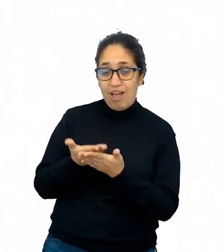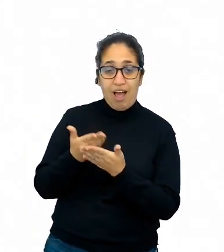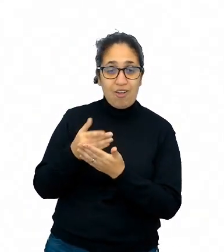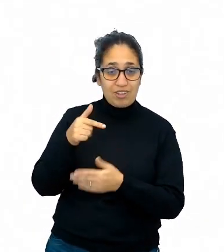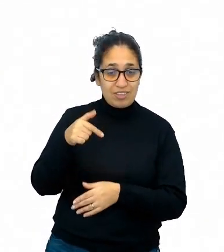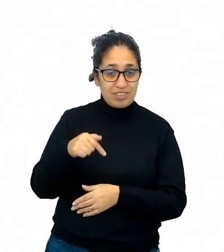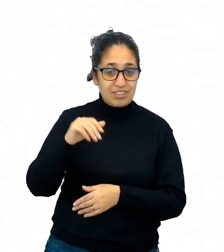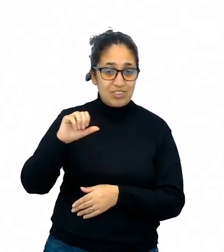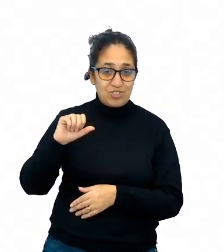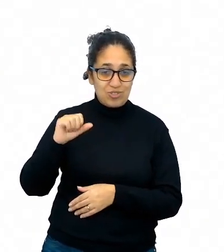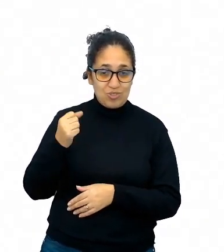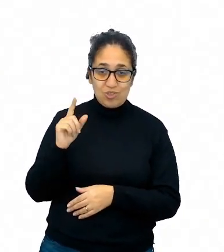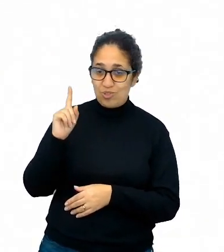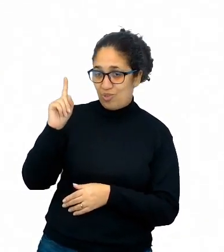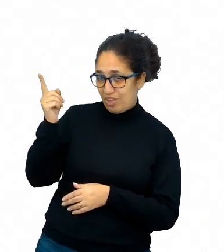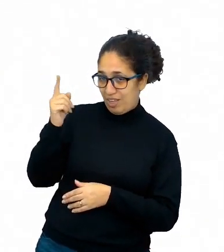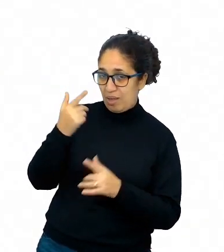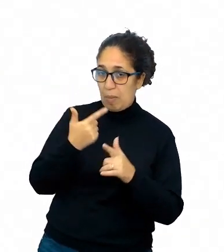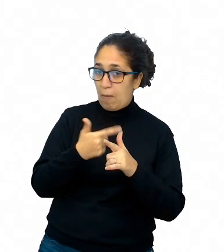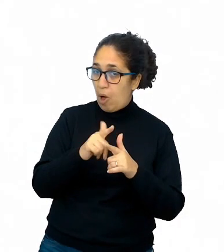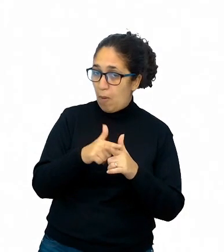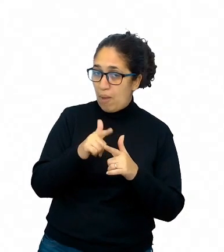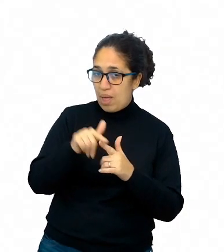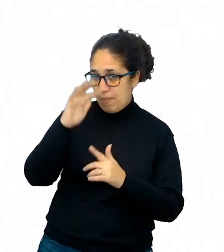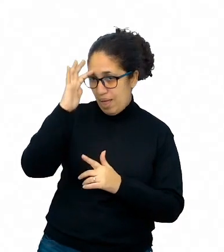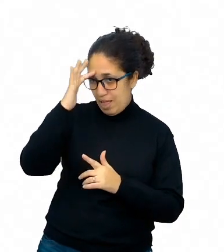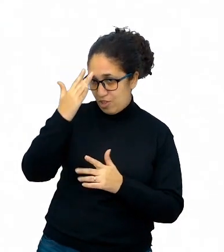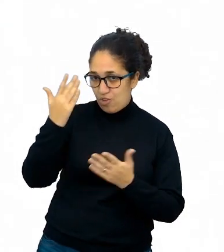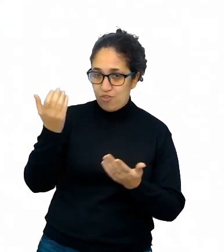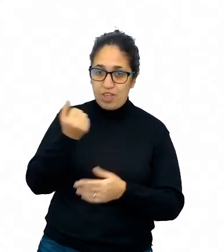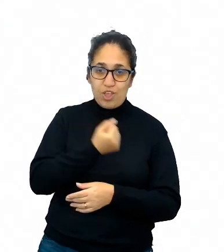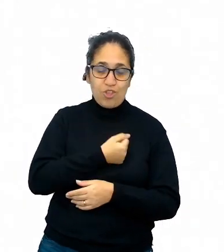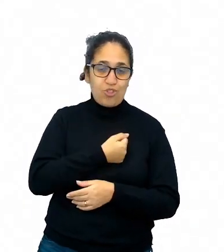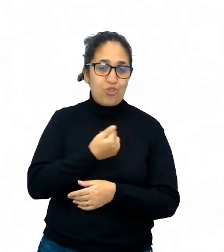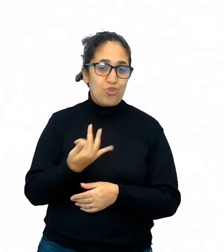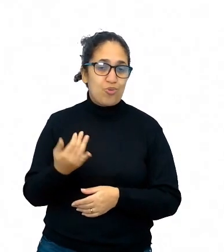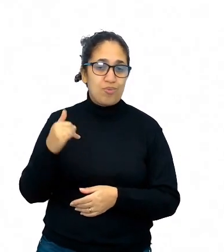elas encerram com resolver problemas com números inteiros.